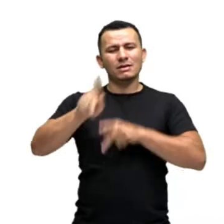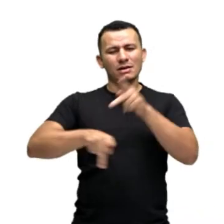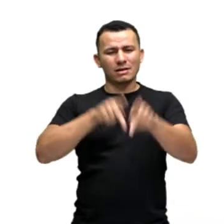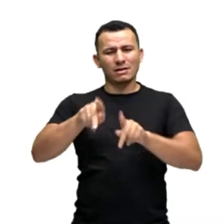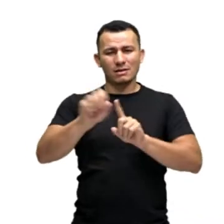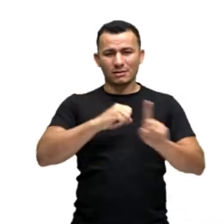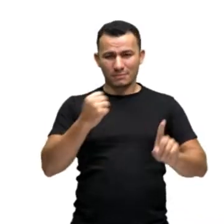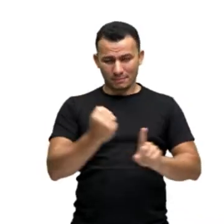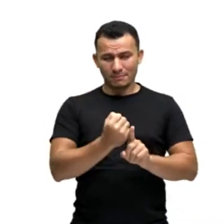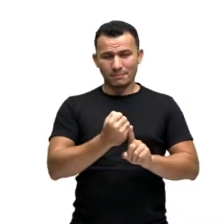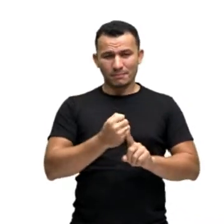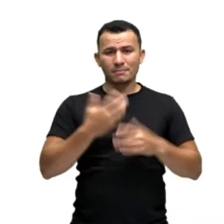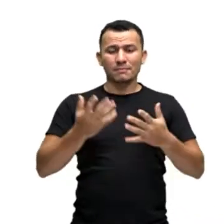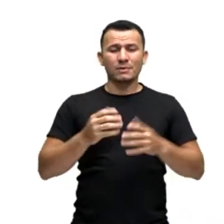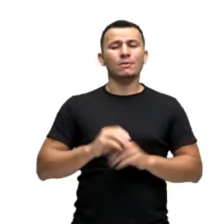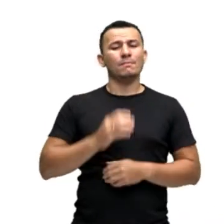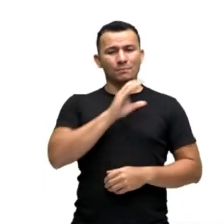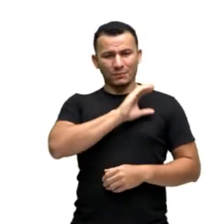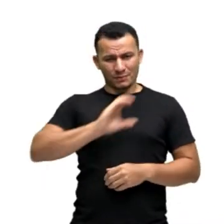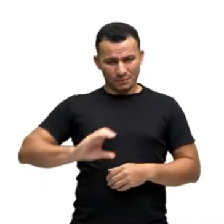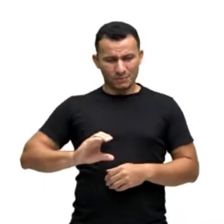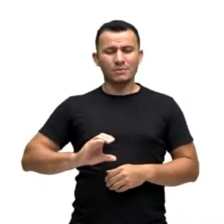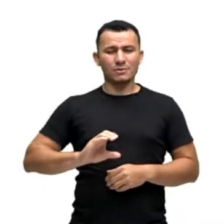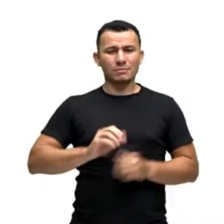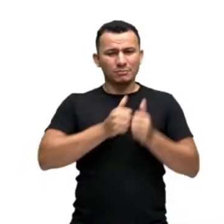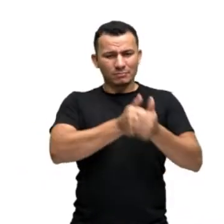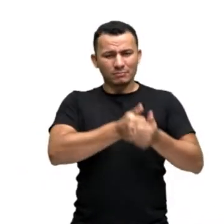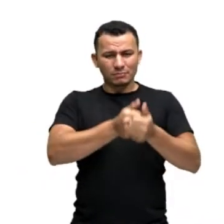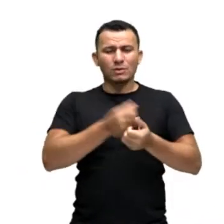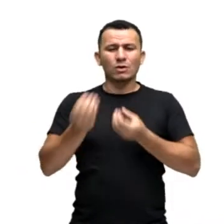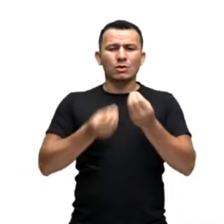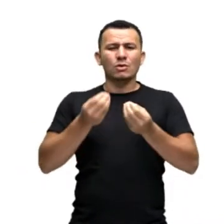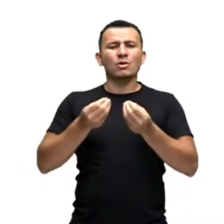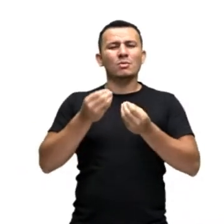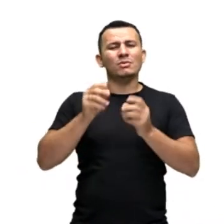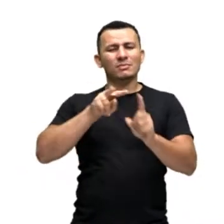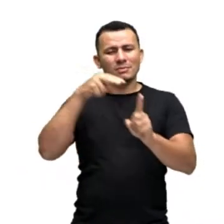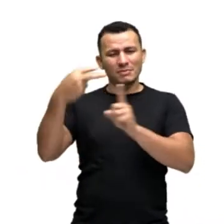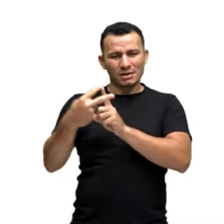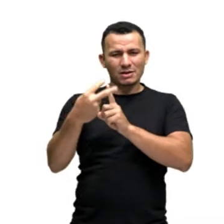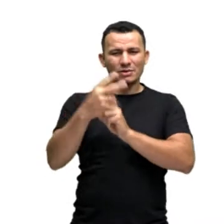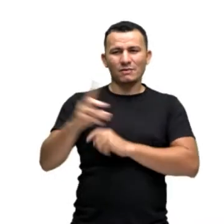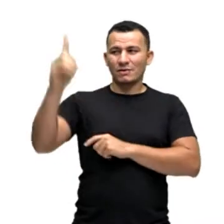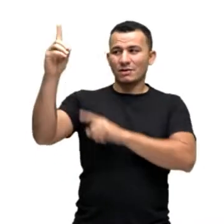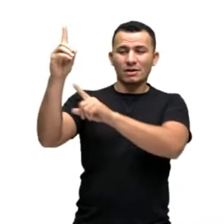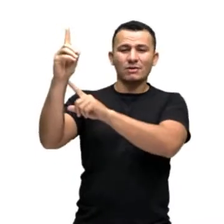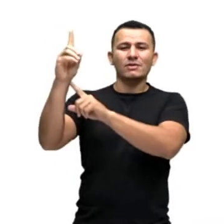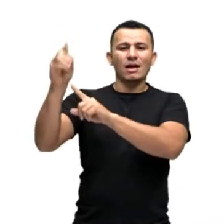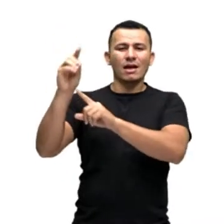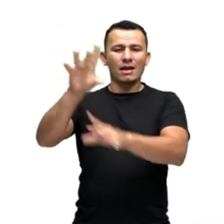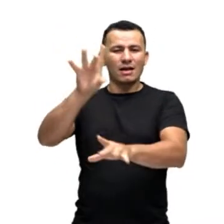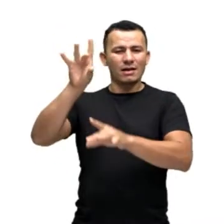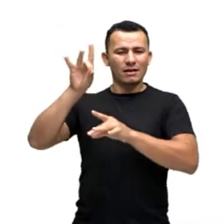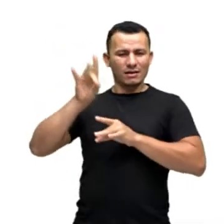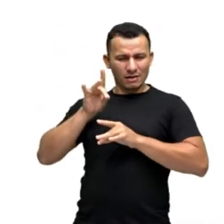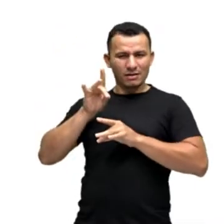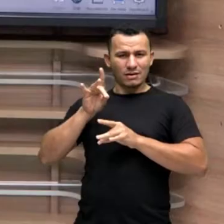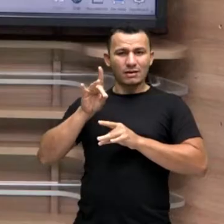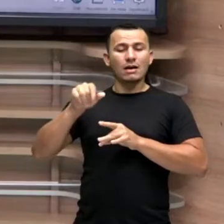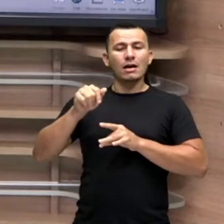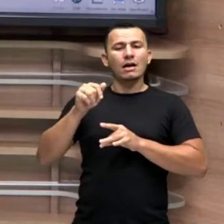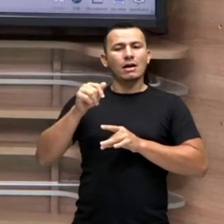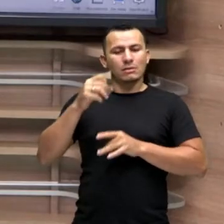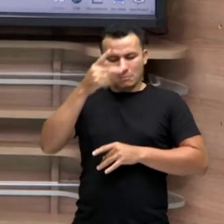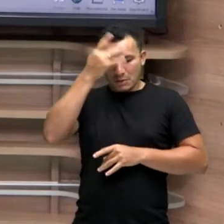bom então Cristiane vai trabalhar a figura de Jesus como um Deus incarnado um Deus que se faz